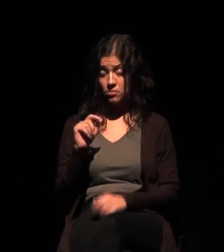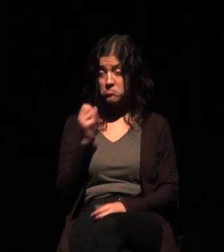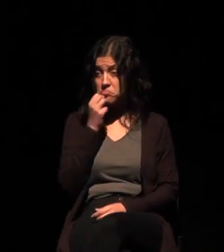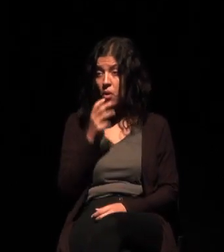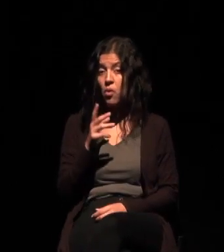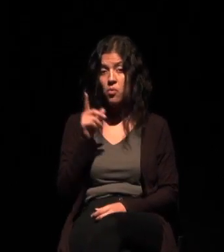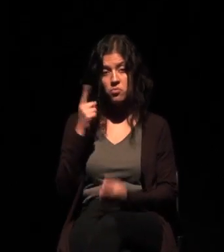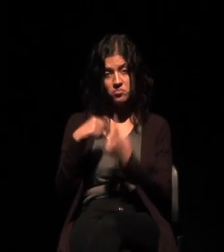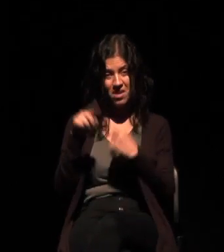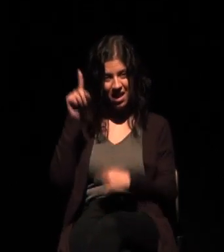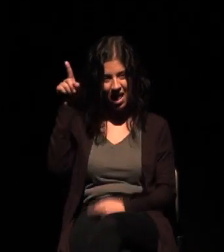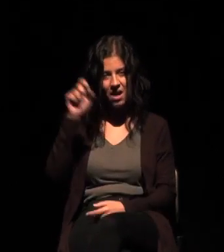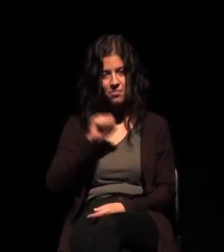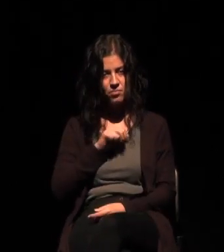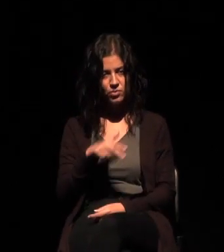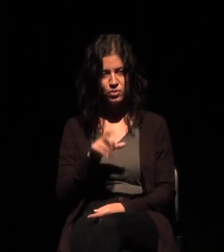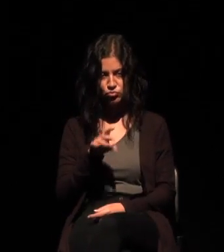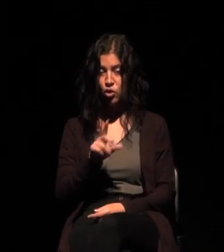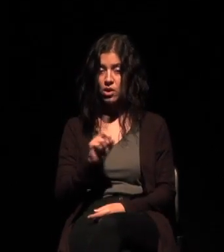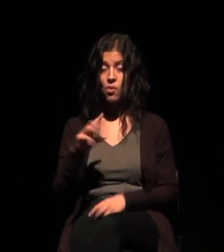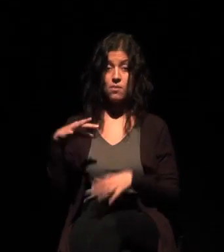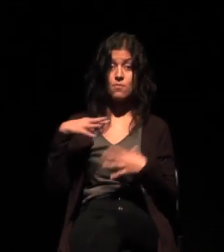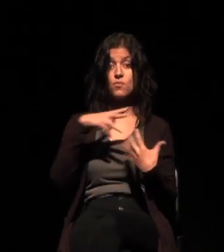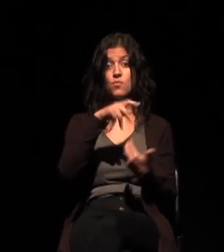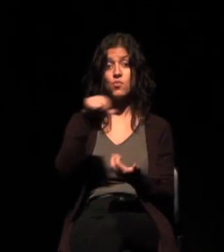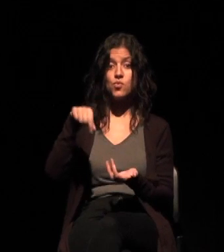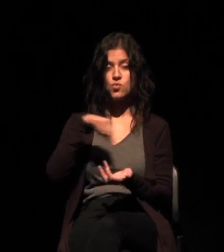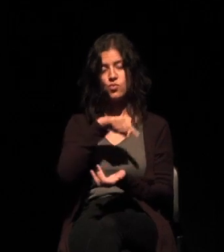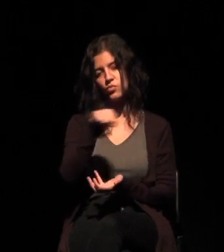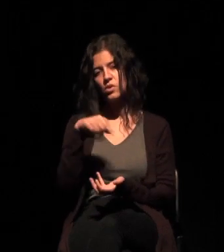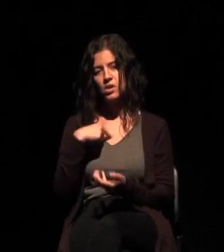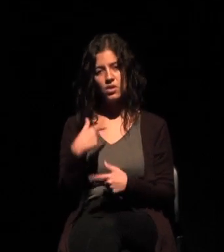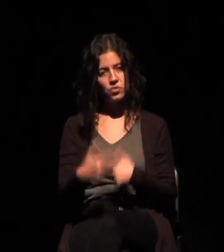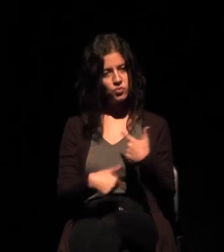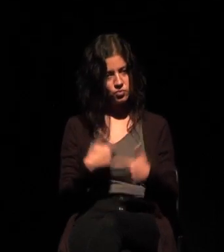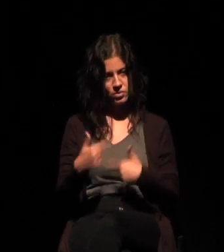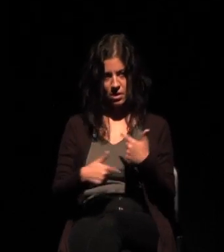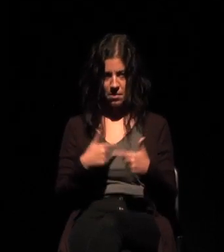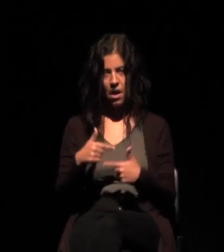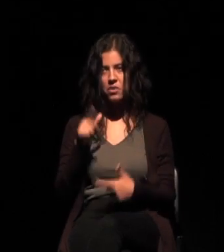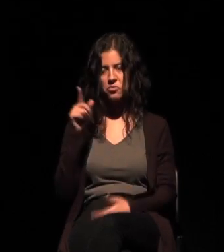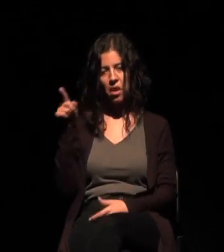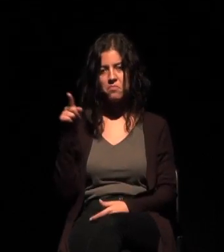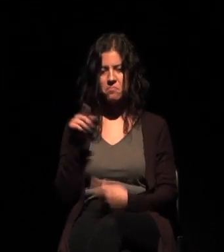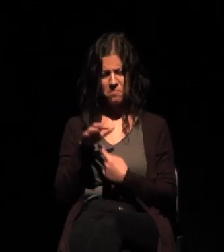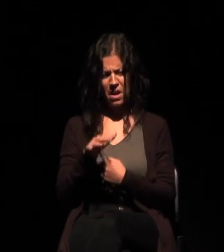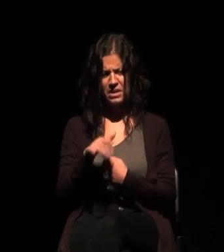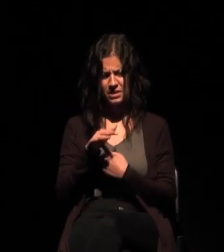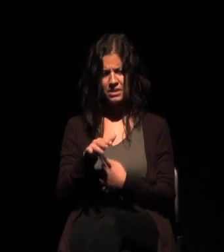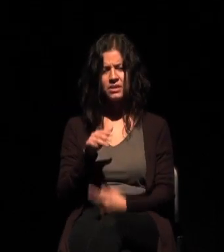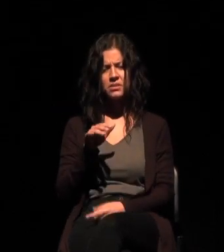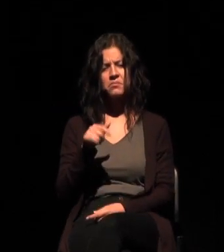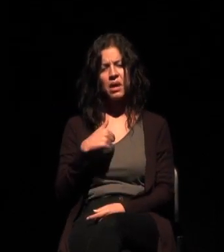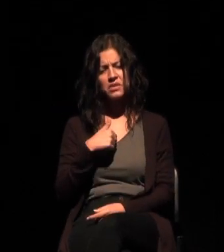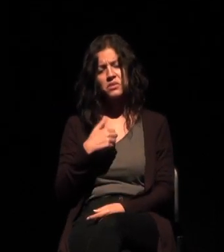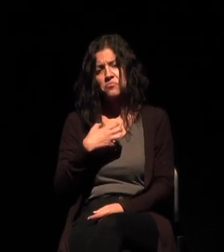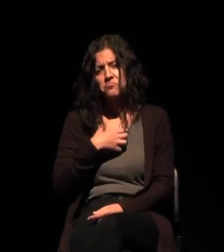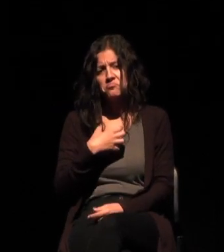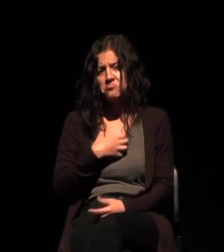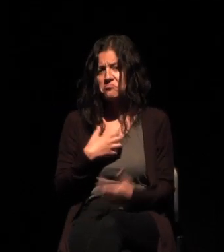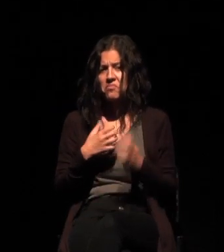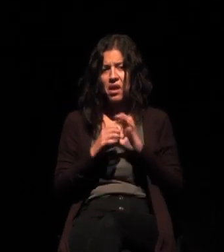pra mim eu creio que não estou seria modesta eu não trabalho no parto tanto eu estou muito à vontade nesse ponto de vista